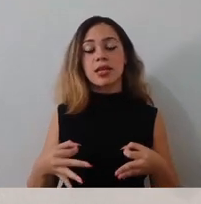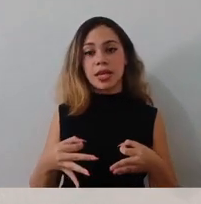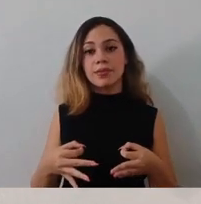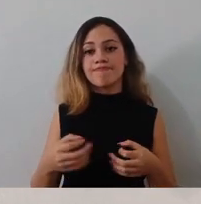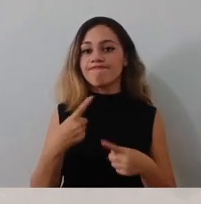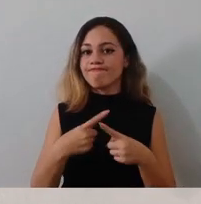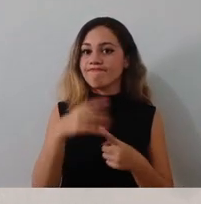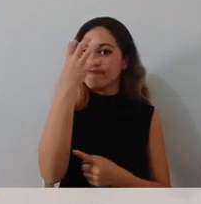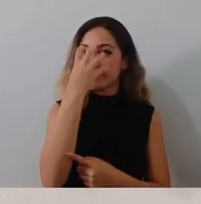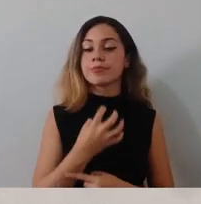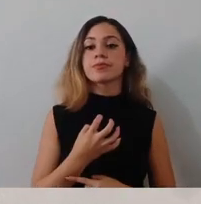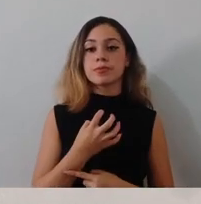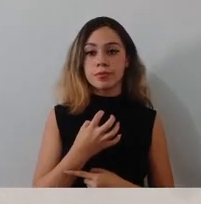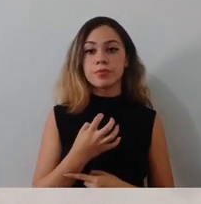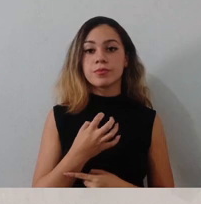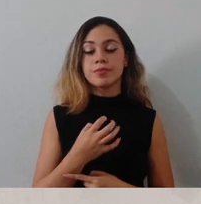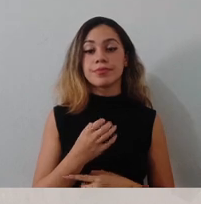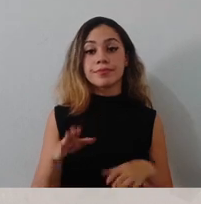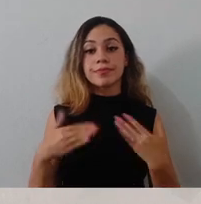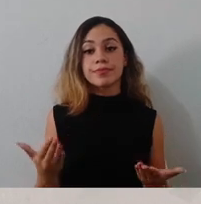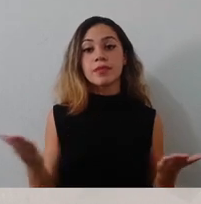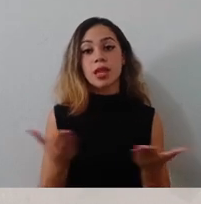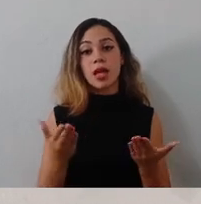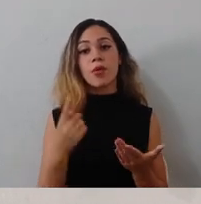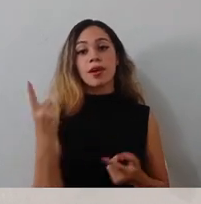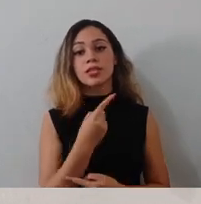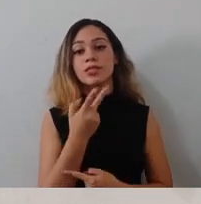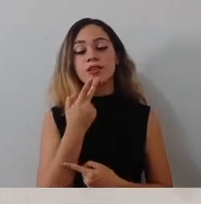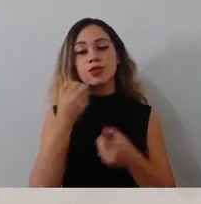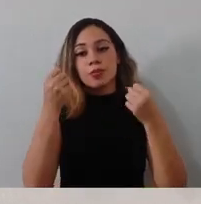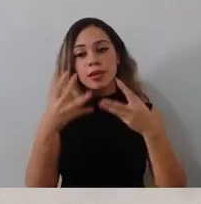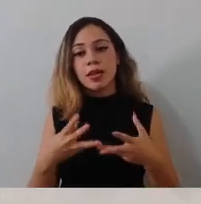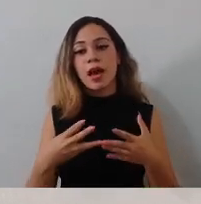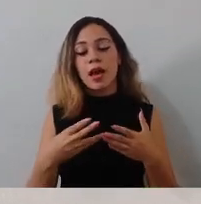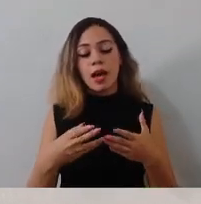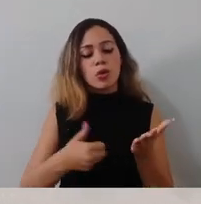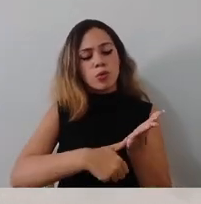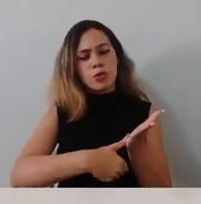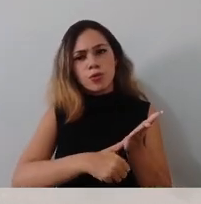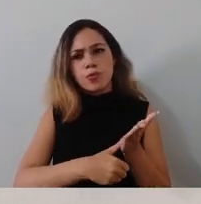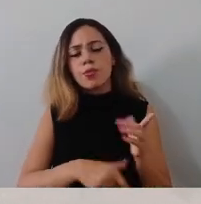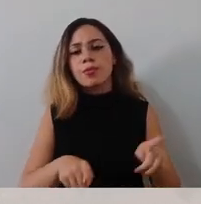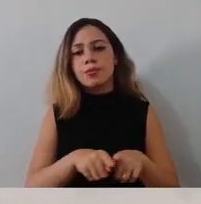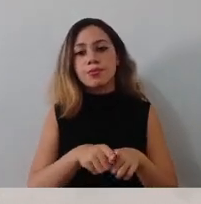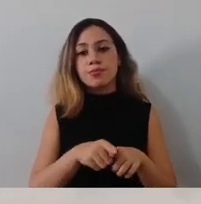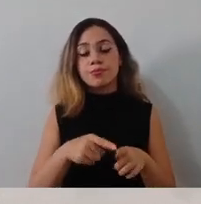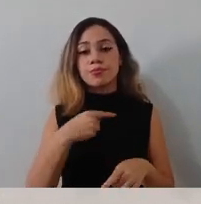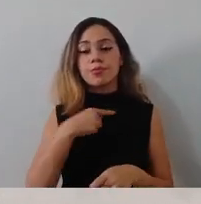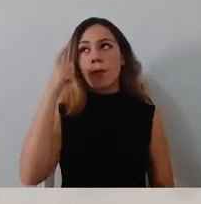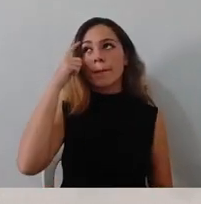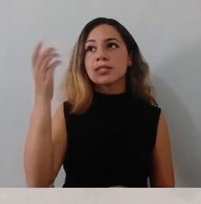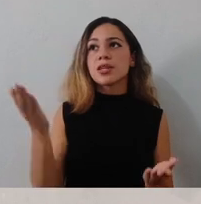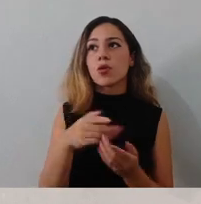está fazendo. Isso é seríssimo. Agora a gente falando em protocolo, em documento, aí me veio, dentro